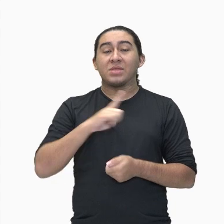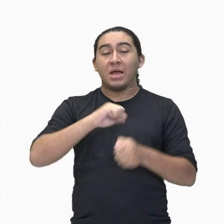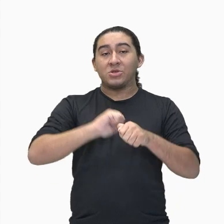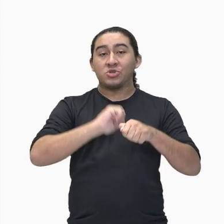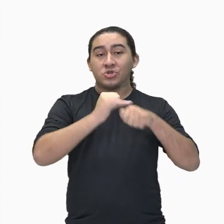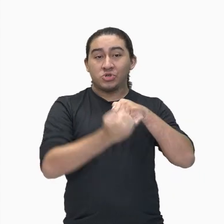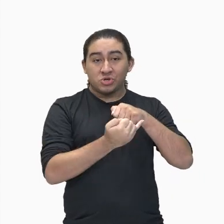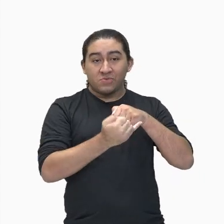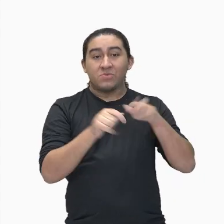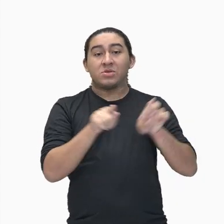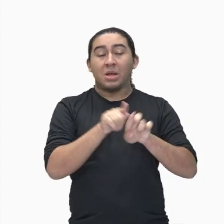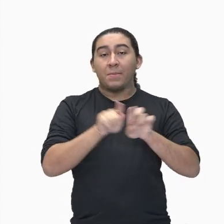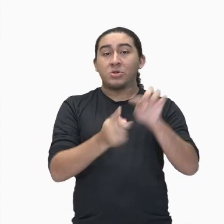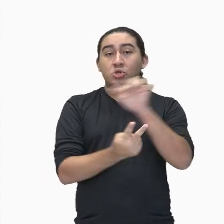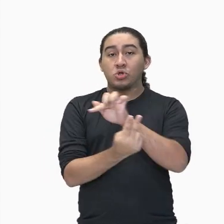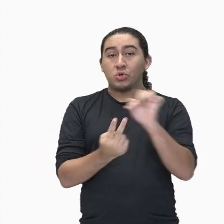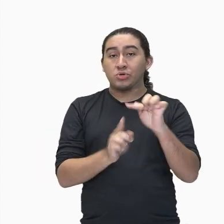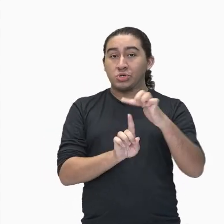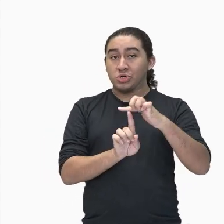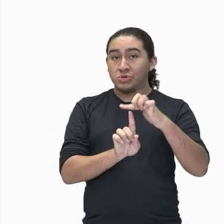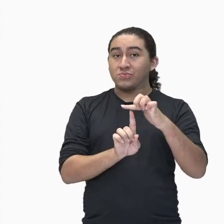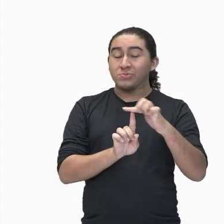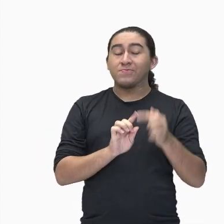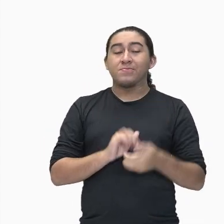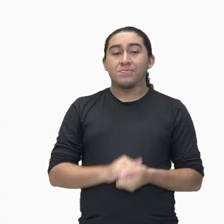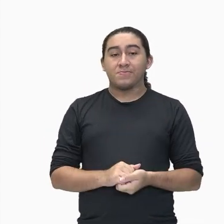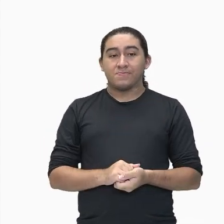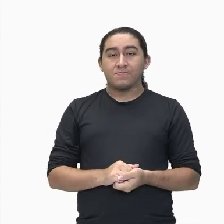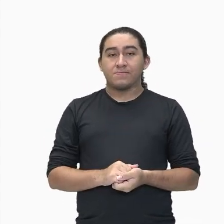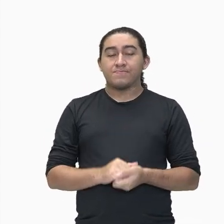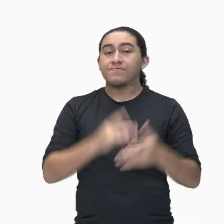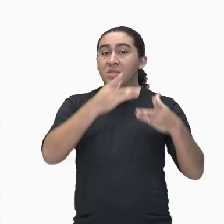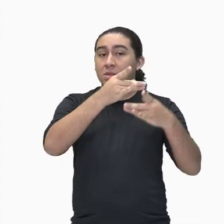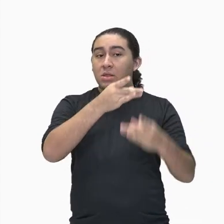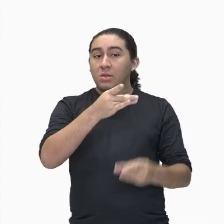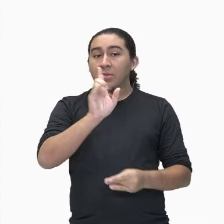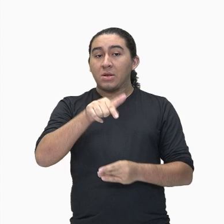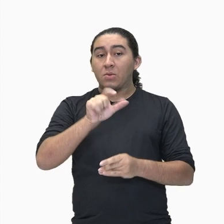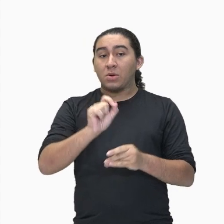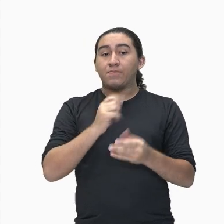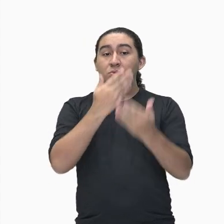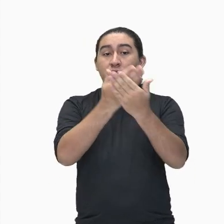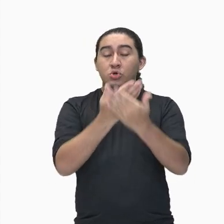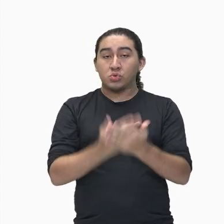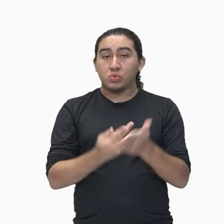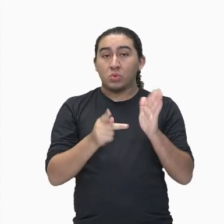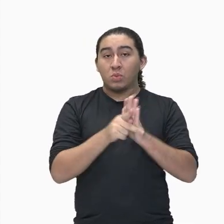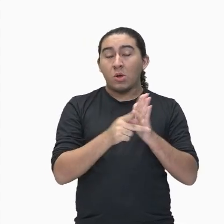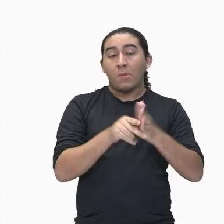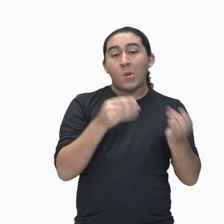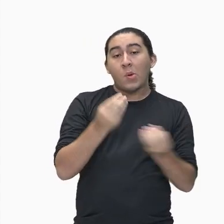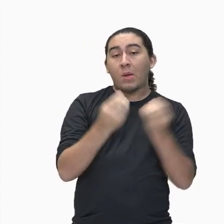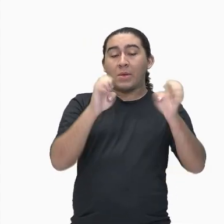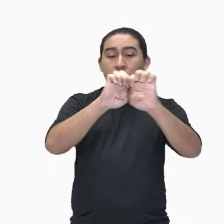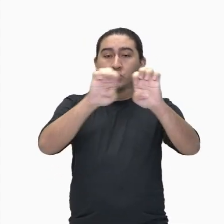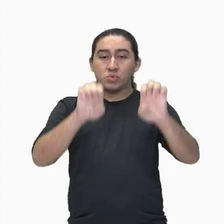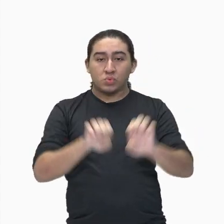adjetivo, uniformes e biformes. Detalhamento, estudo dos